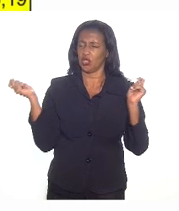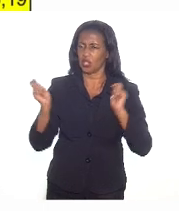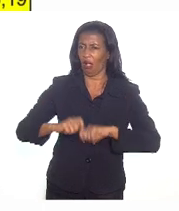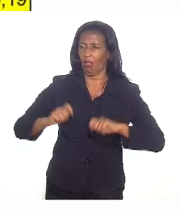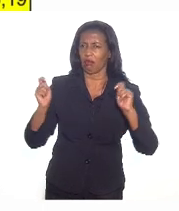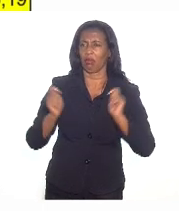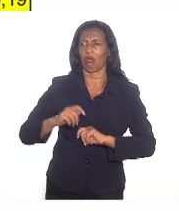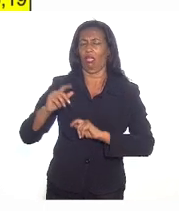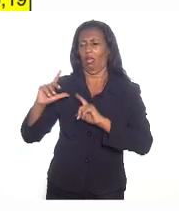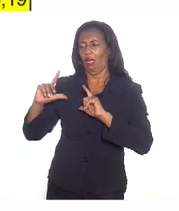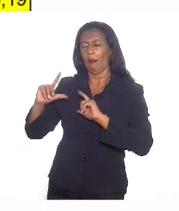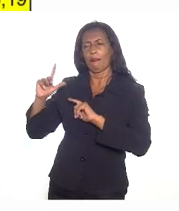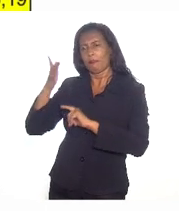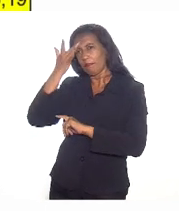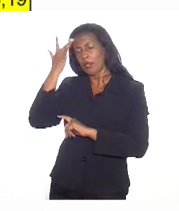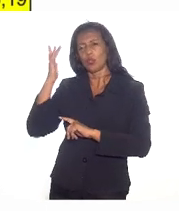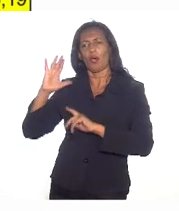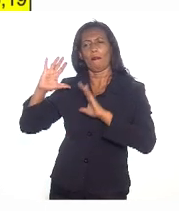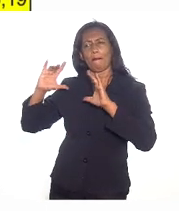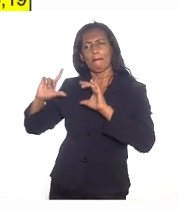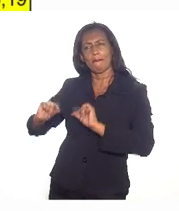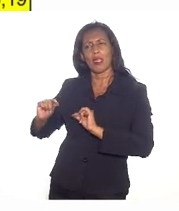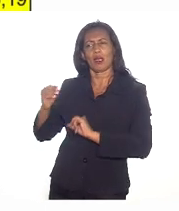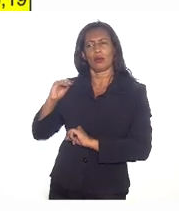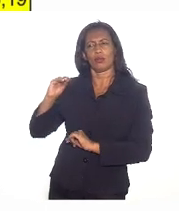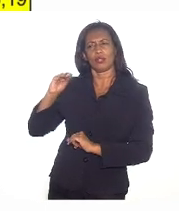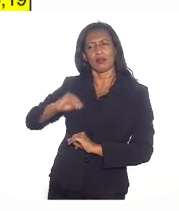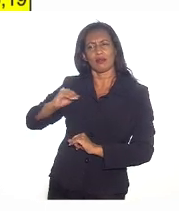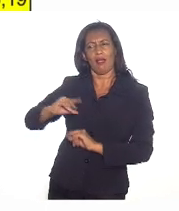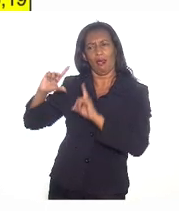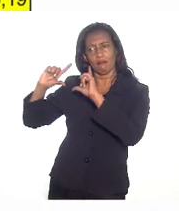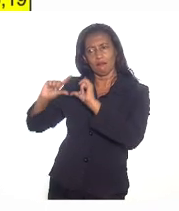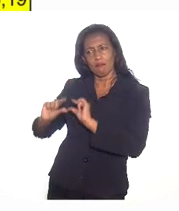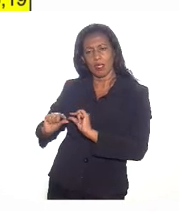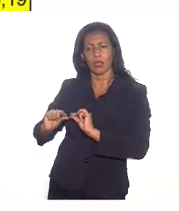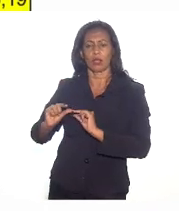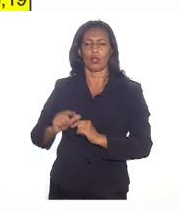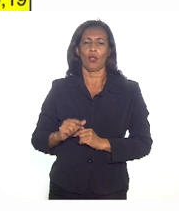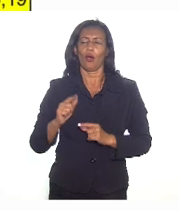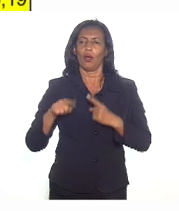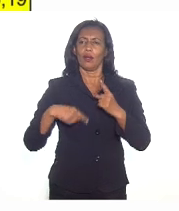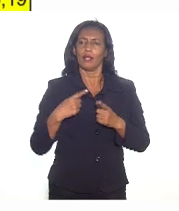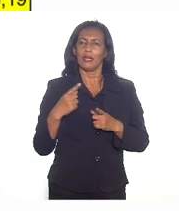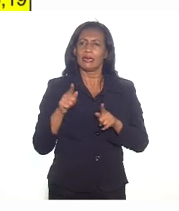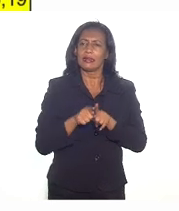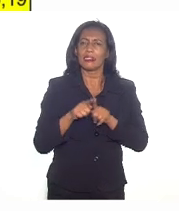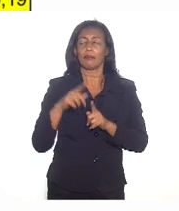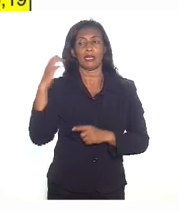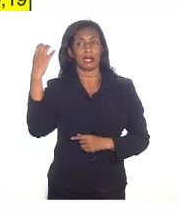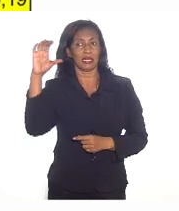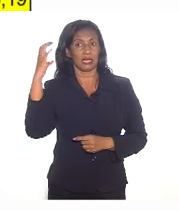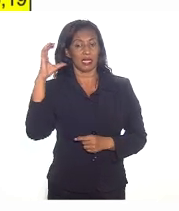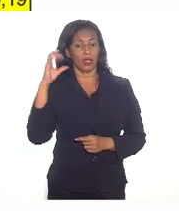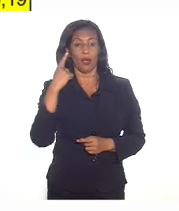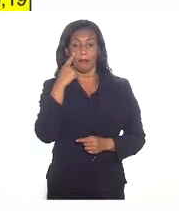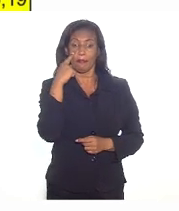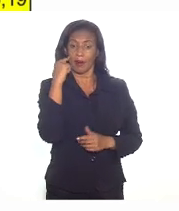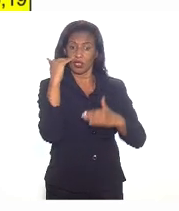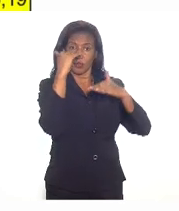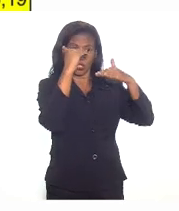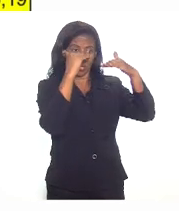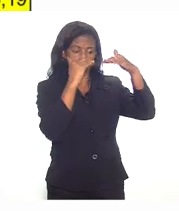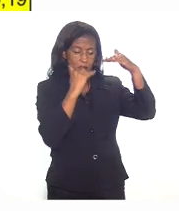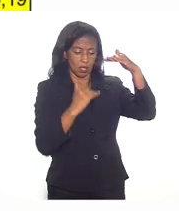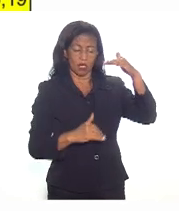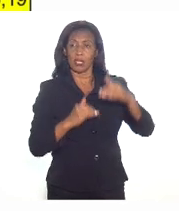com a classe média mais forte também, e aparece aqui fora, depois vem Arraial do Cabo, Cabo Frio, Niterói. Mas veja que, por exemplo, na